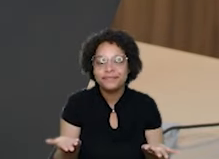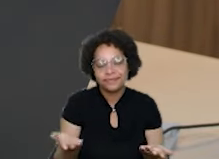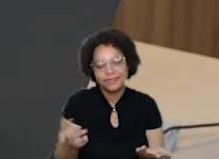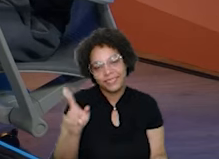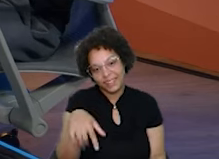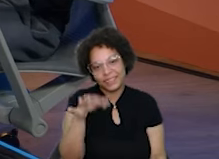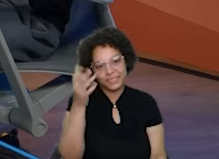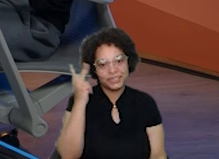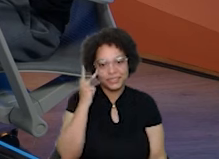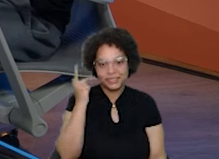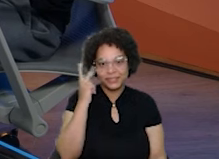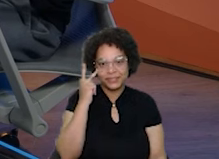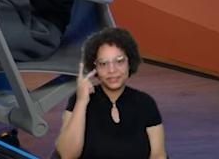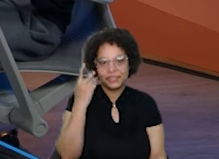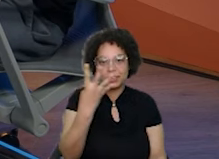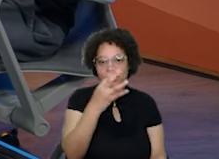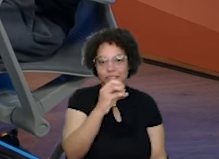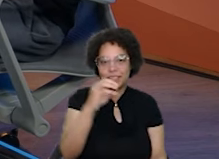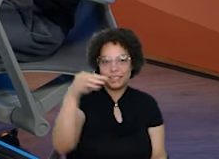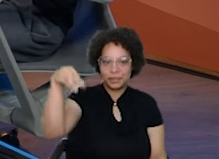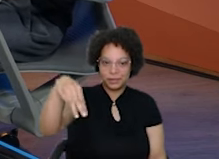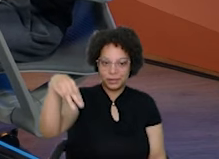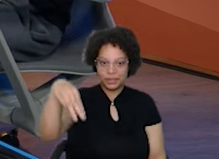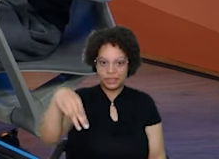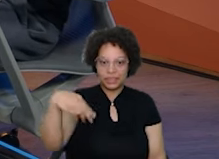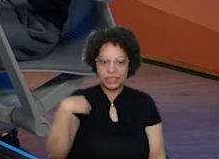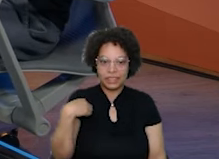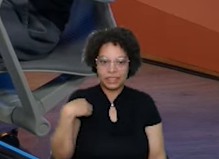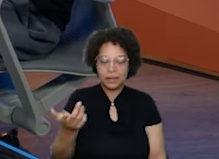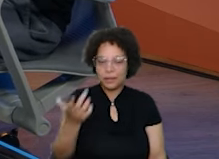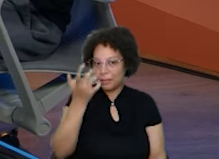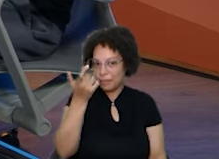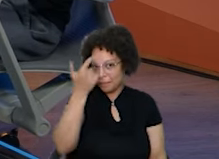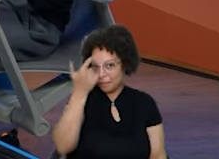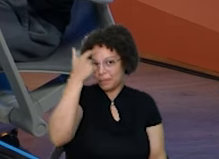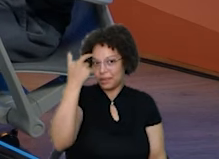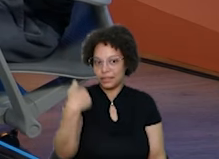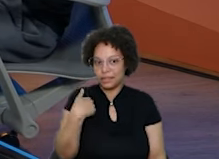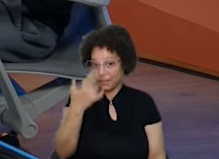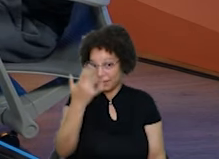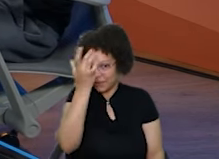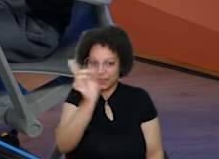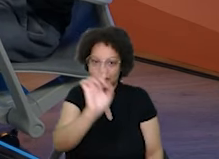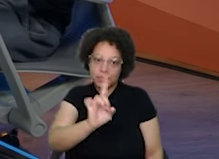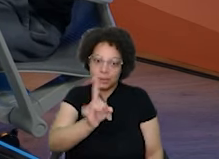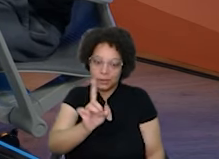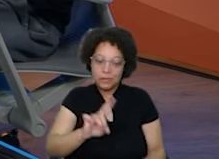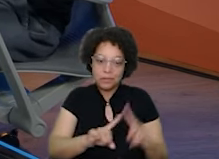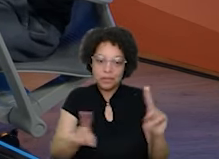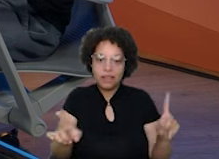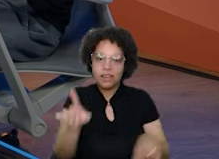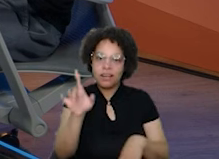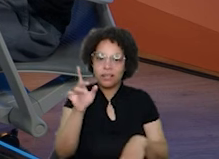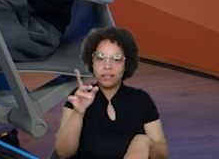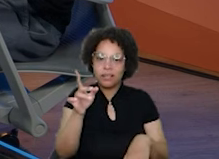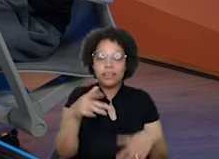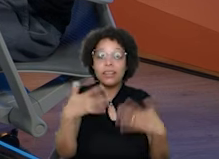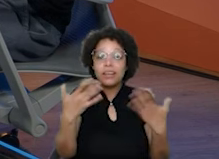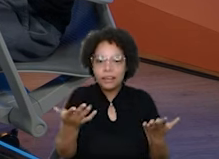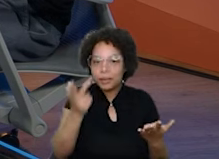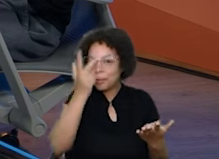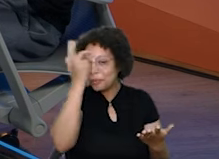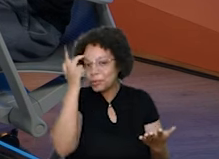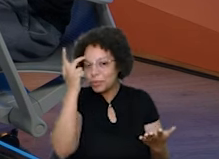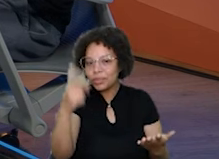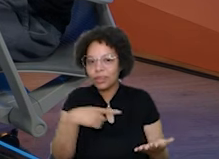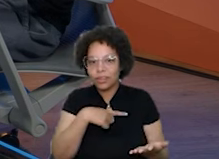acontecendo com a gente viu É pensa que é fácil tá aqui não porque não é mas e aí essa pessoa que tem aquele que na verdade